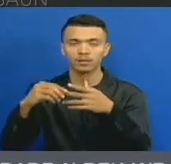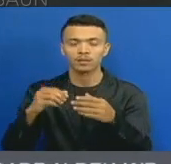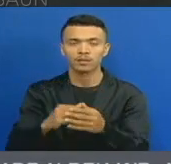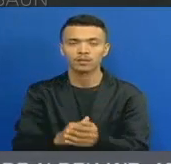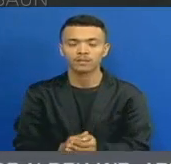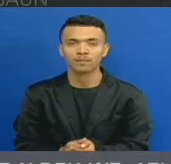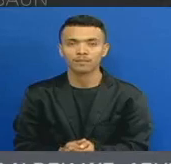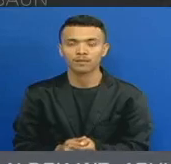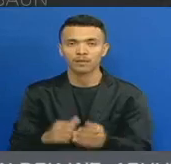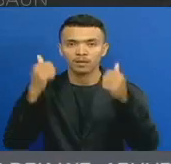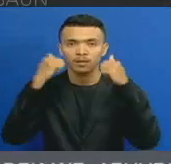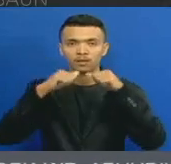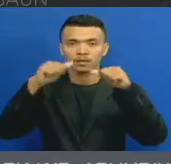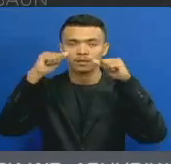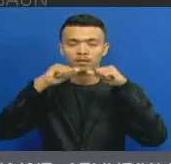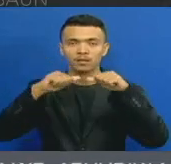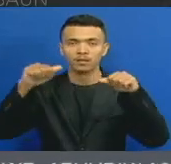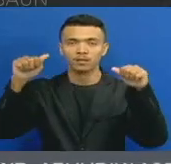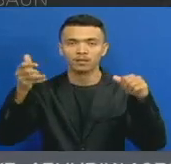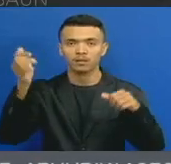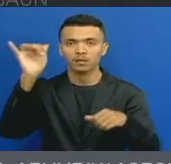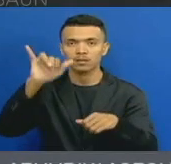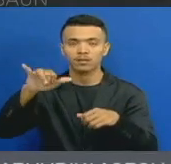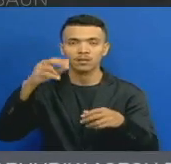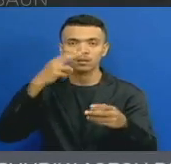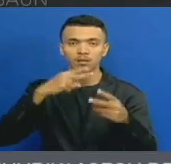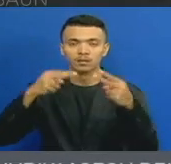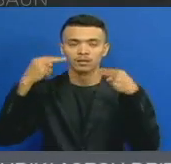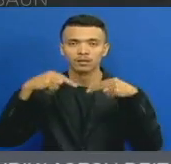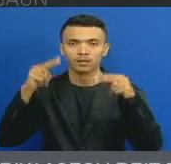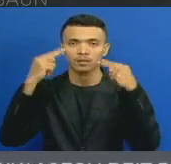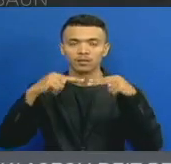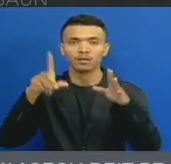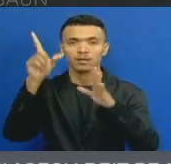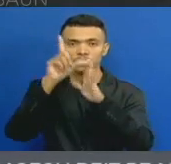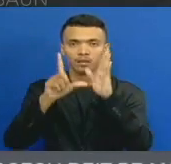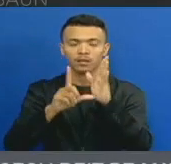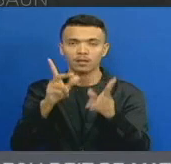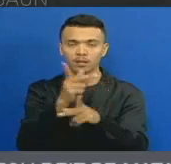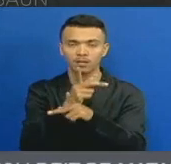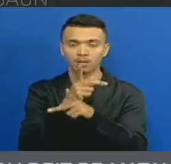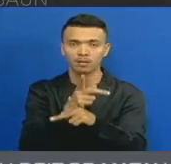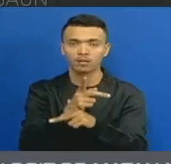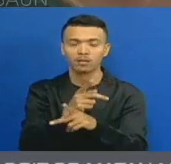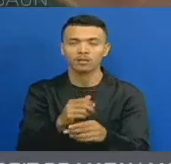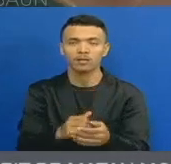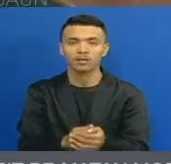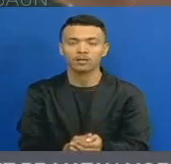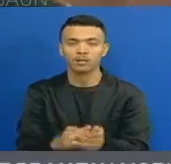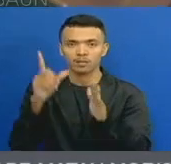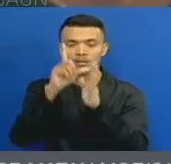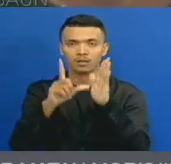cada artista sira, quando sira halo cântico, então lei de se protege. Carga e baluma, carga e livro, lei